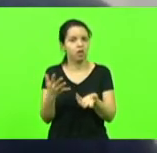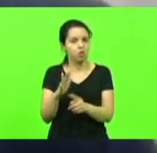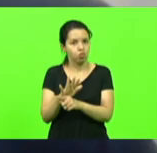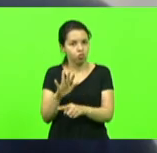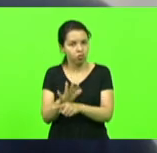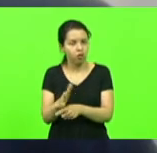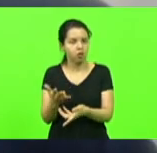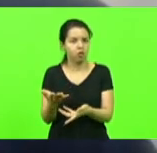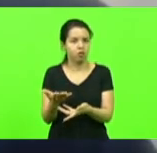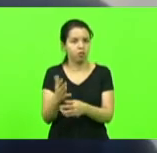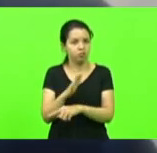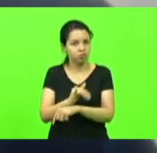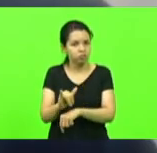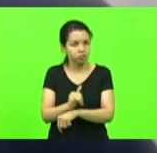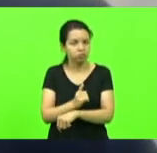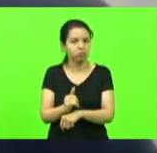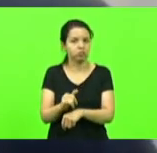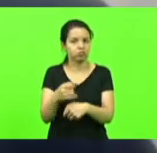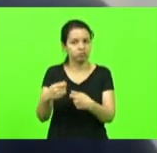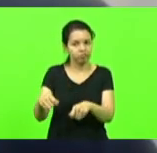necessidades. Acredito que ele,